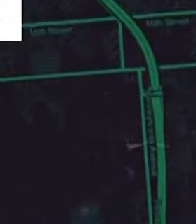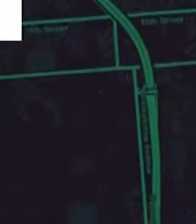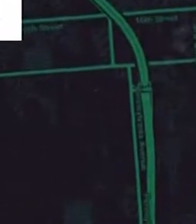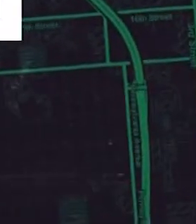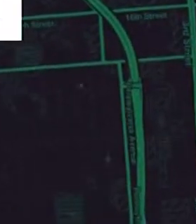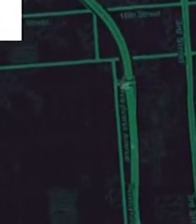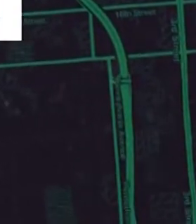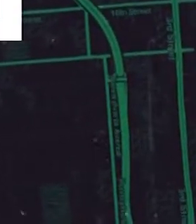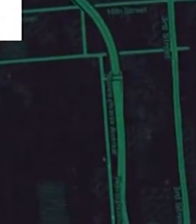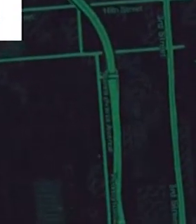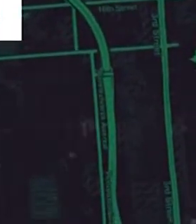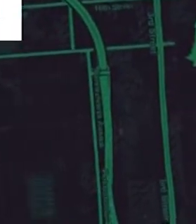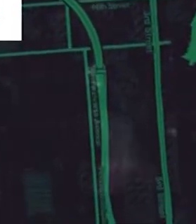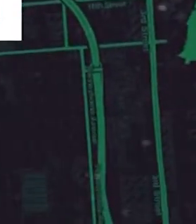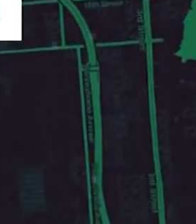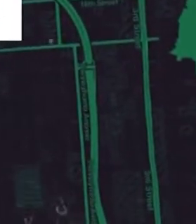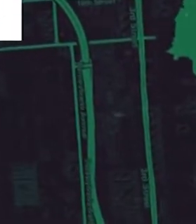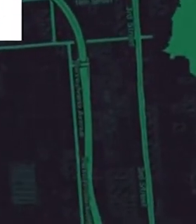à